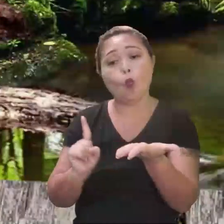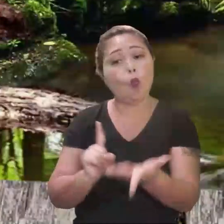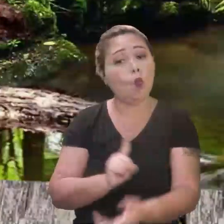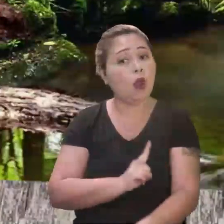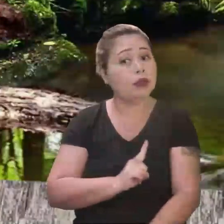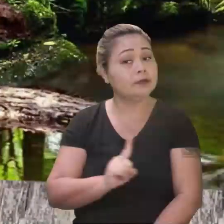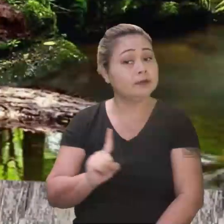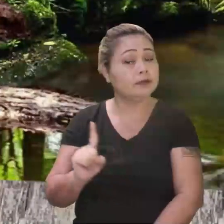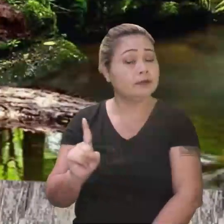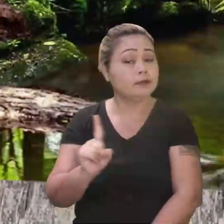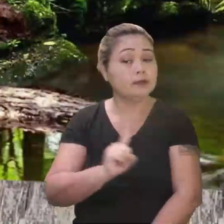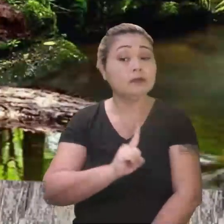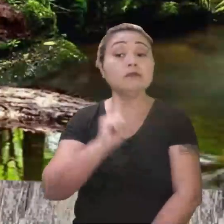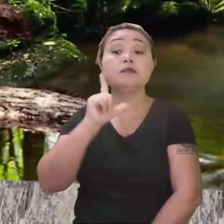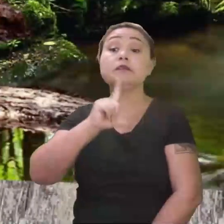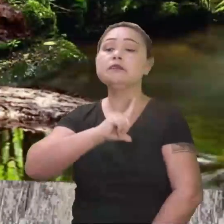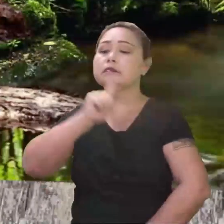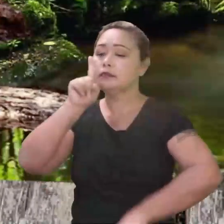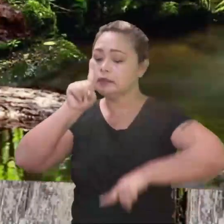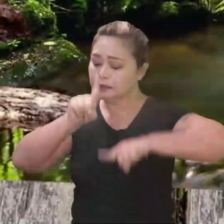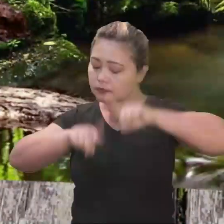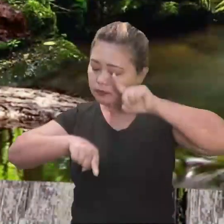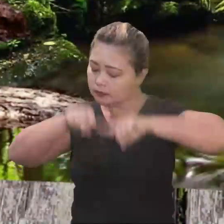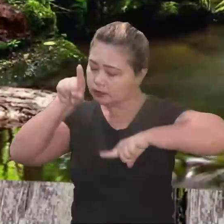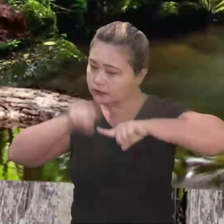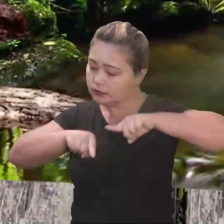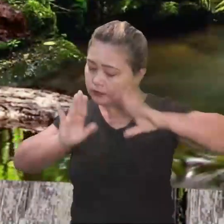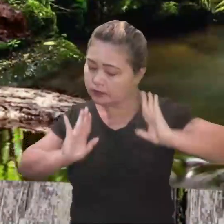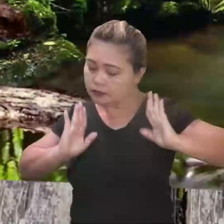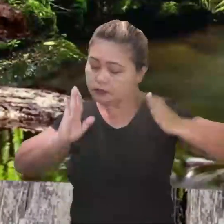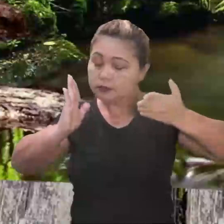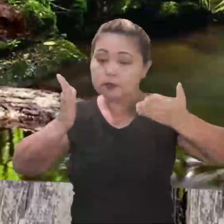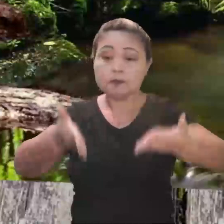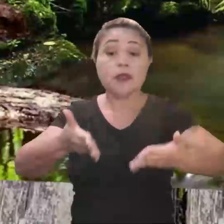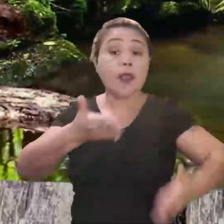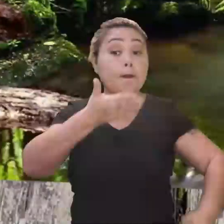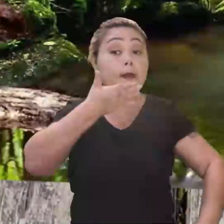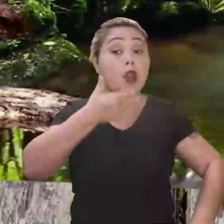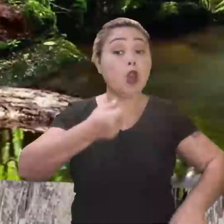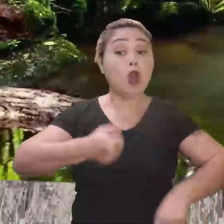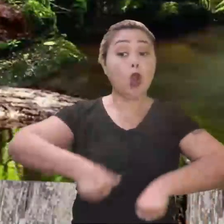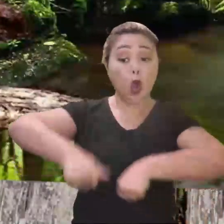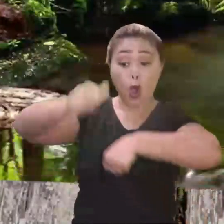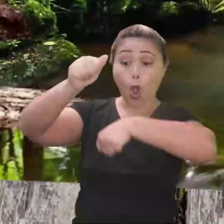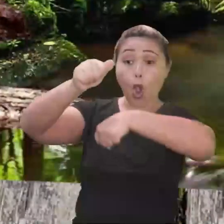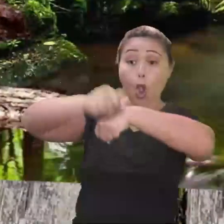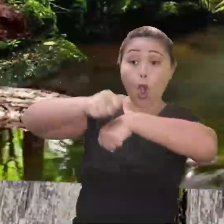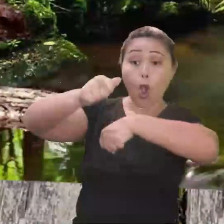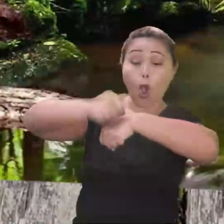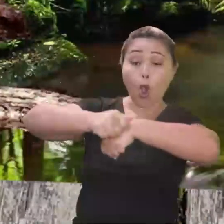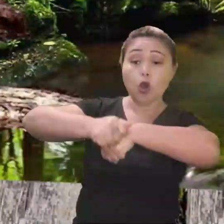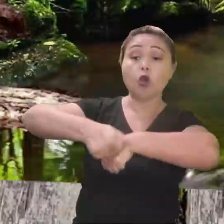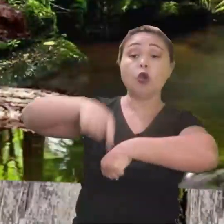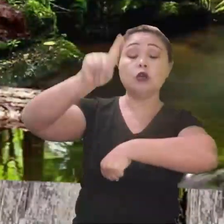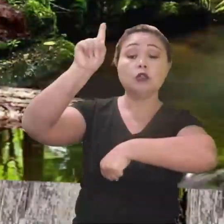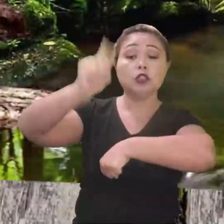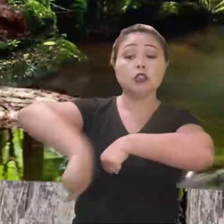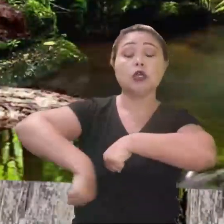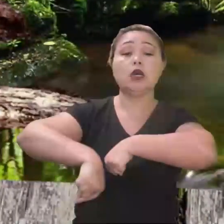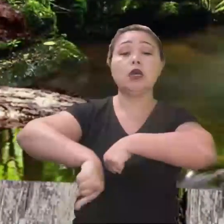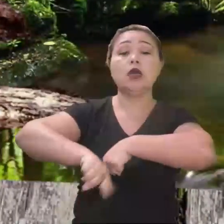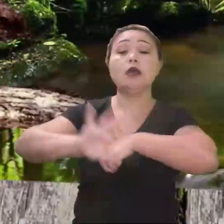Não. Existem materiais específicos. E a melhor rocha para nos dar essa informação desse registro